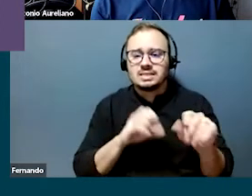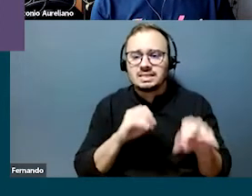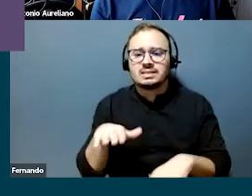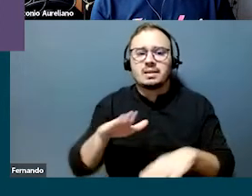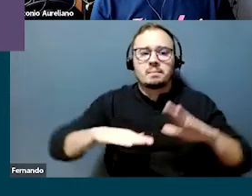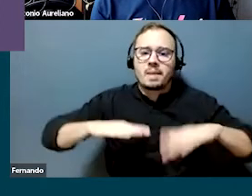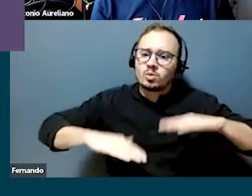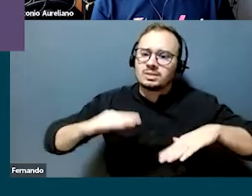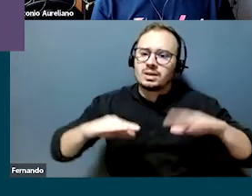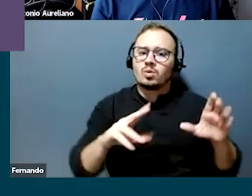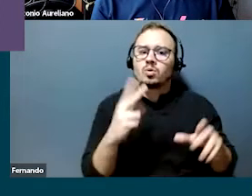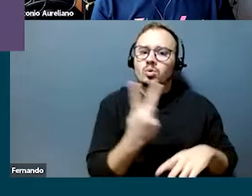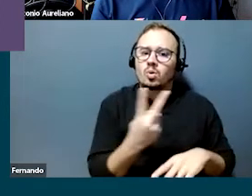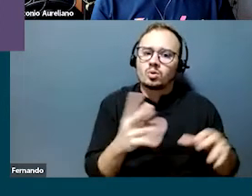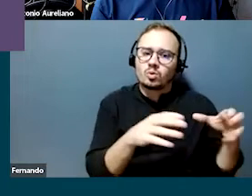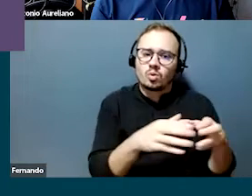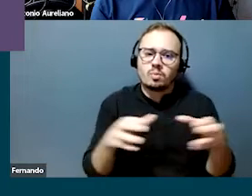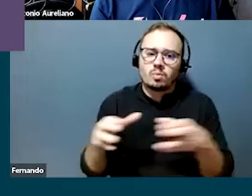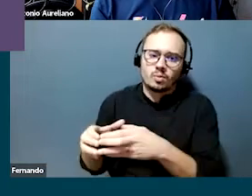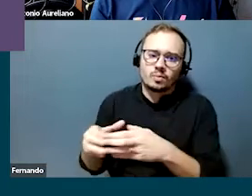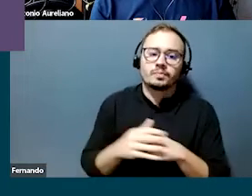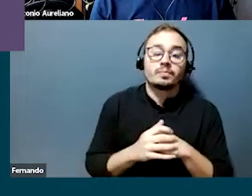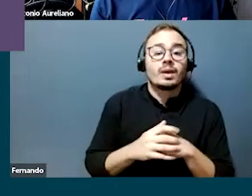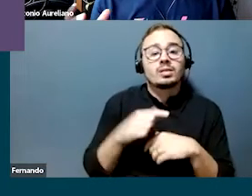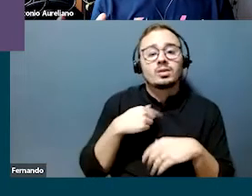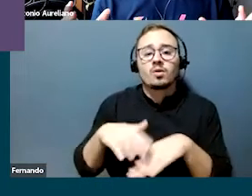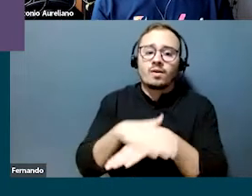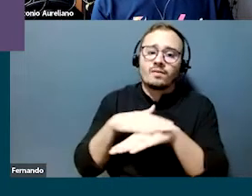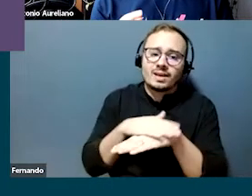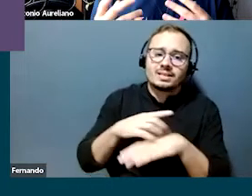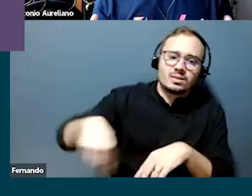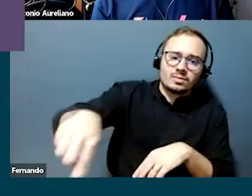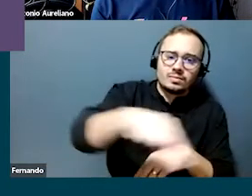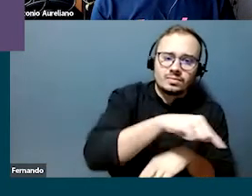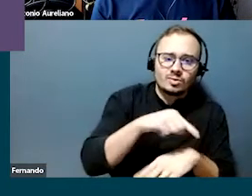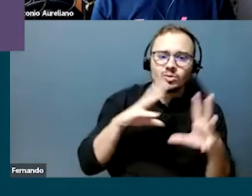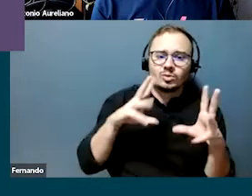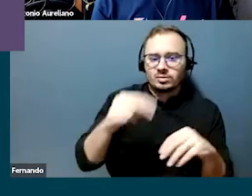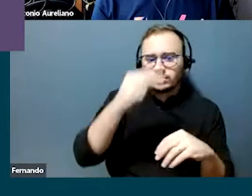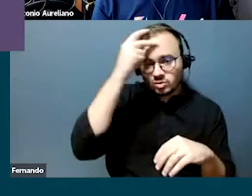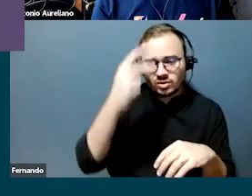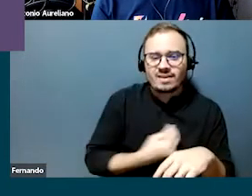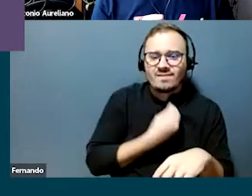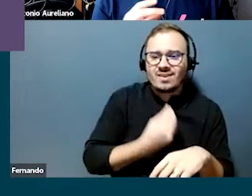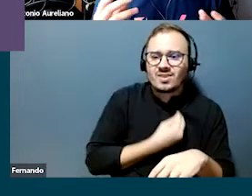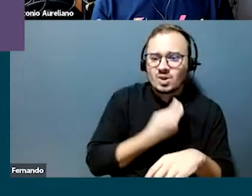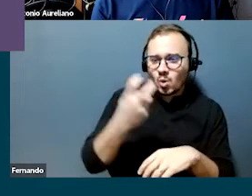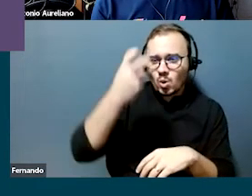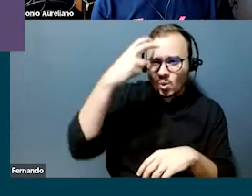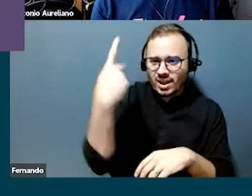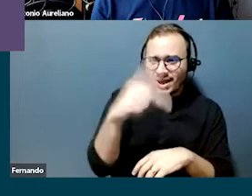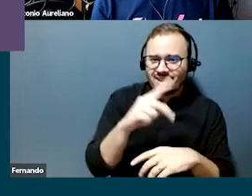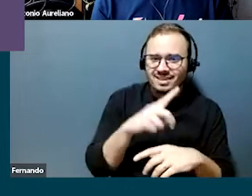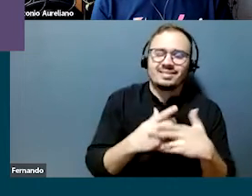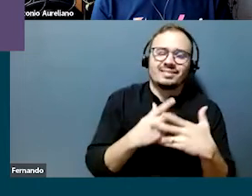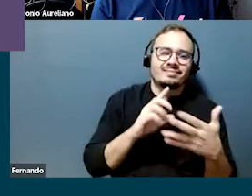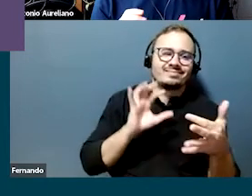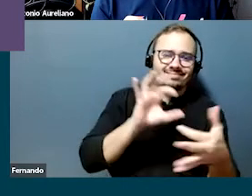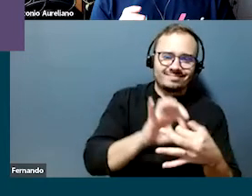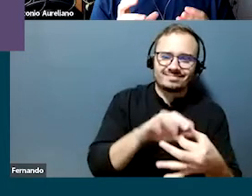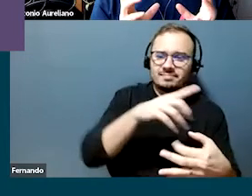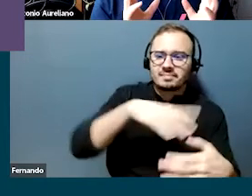do Alfaia da Praia e do Mosca de Fogo. E aí, conversando com os meninos e todo mundo que vive de cultura, aqui no nosso contexto do